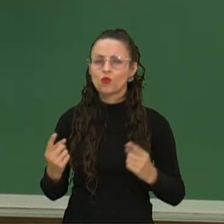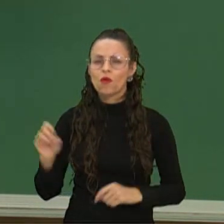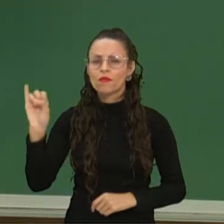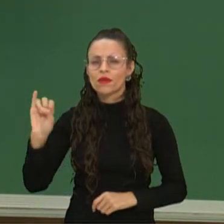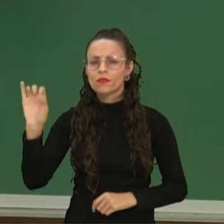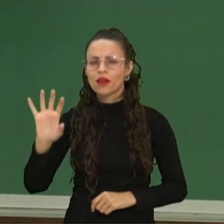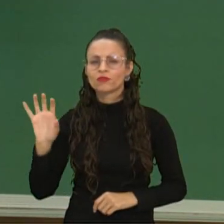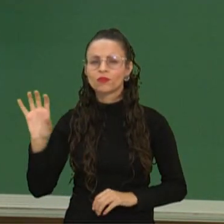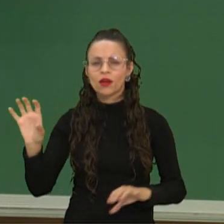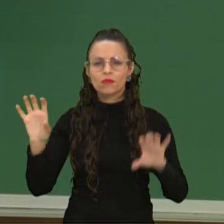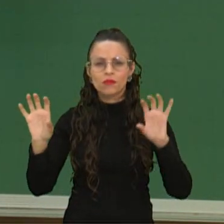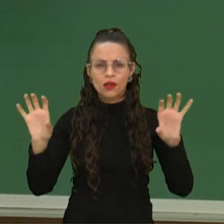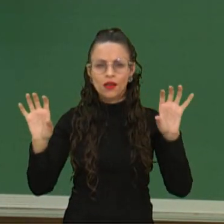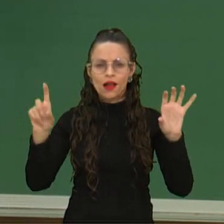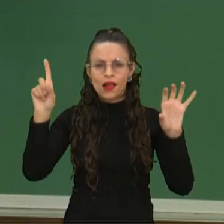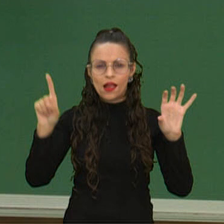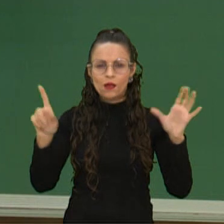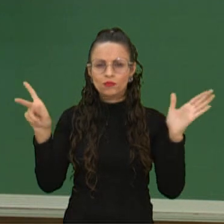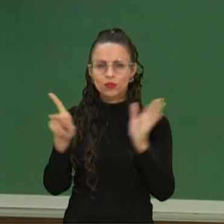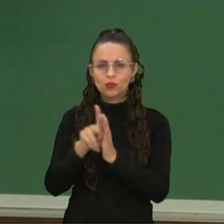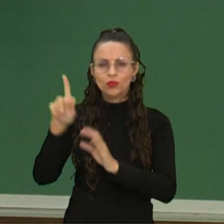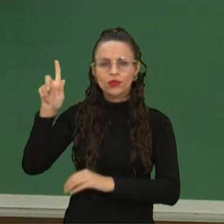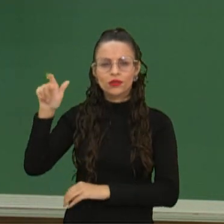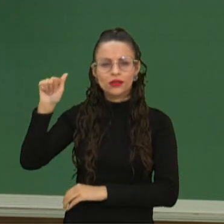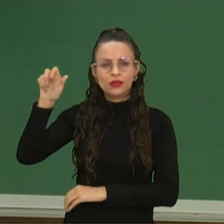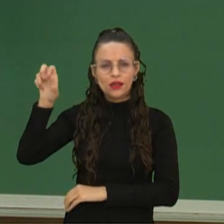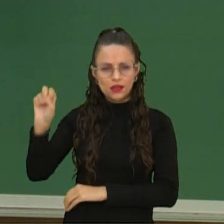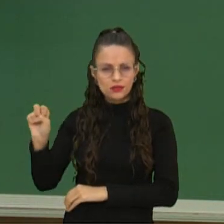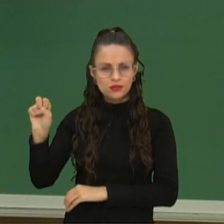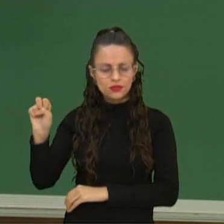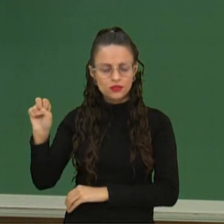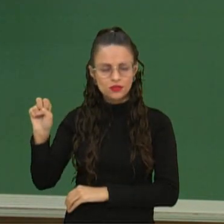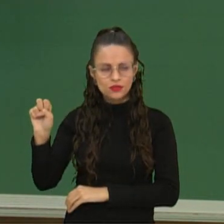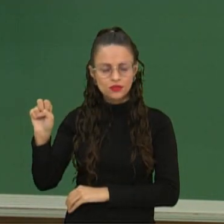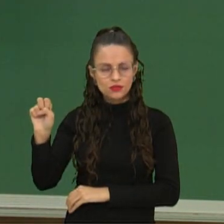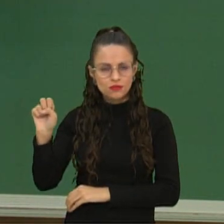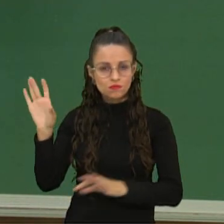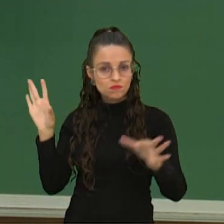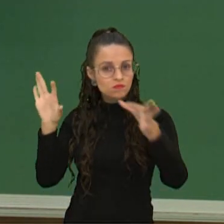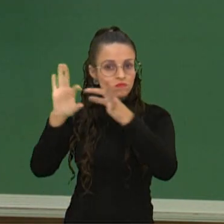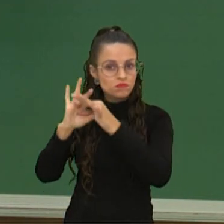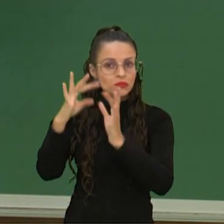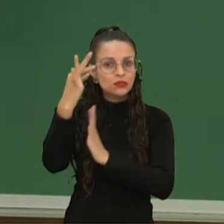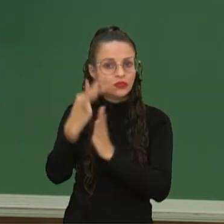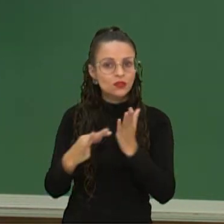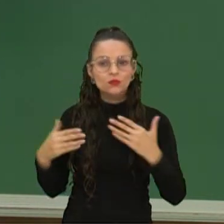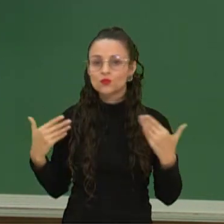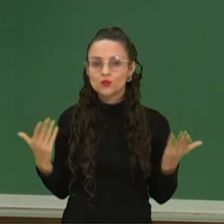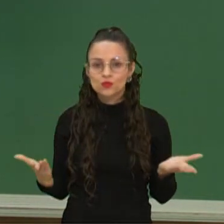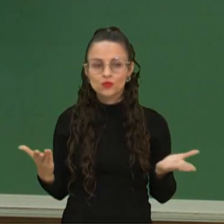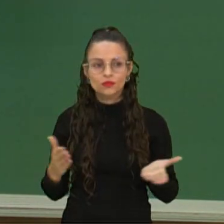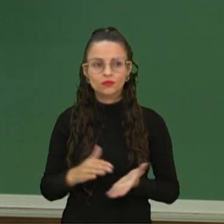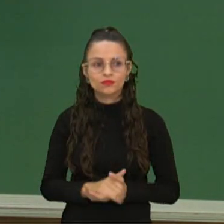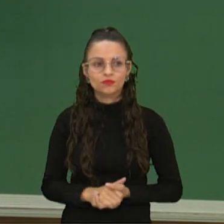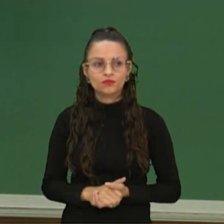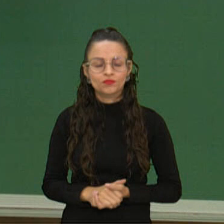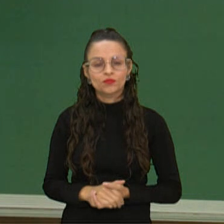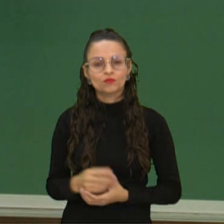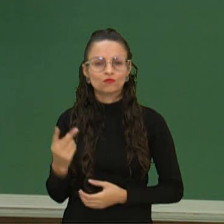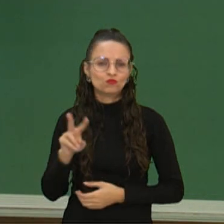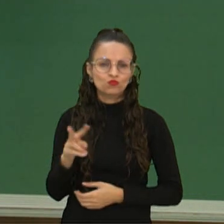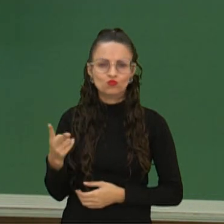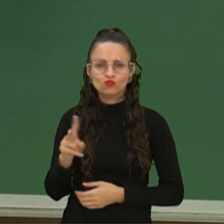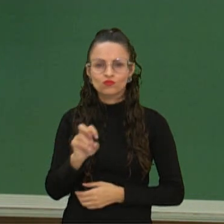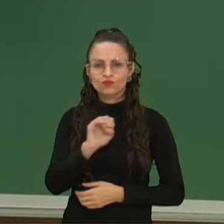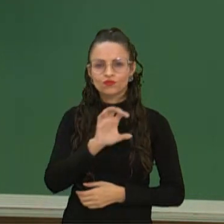exemplo de um gás de efeito estufa, tá? Do texto, da emissão de efeito estufa do texto. Uma dessas duas